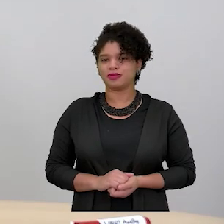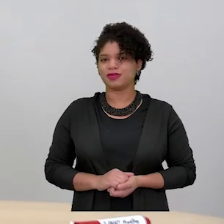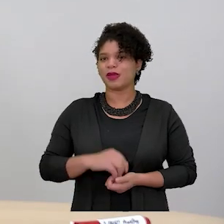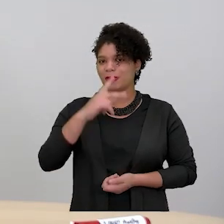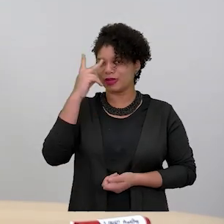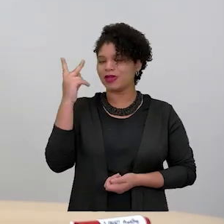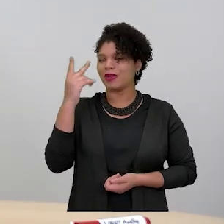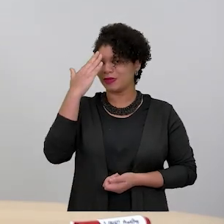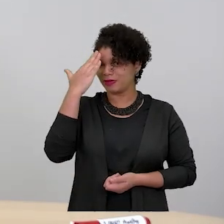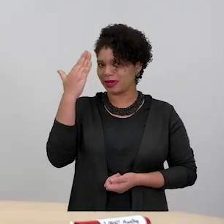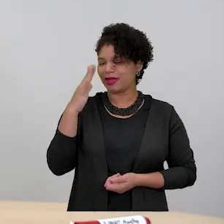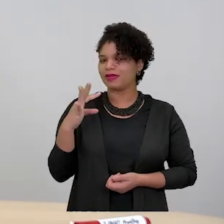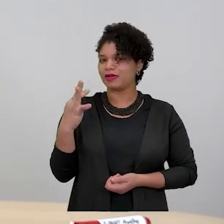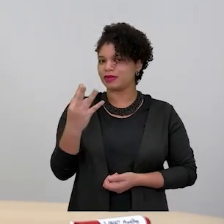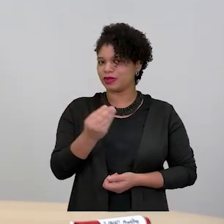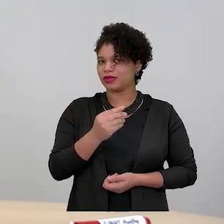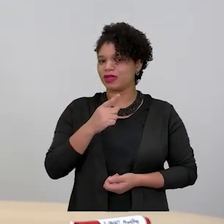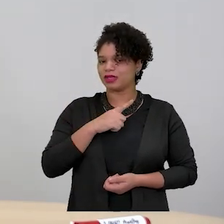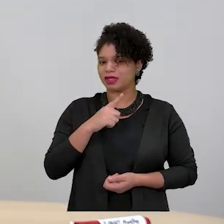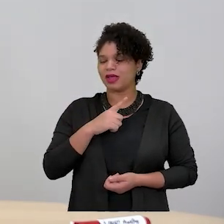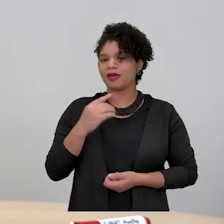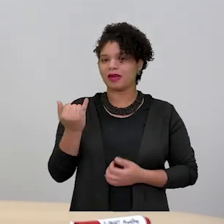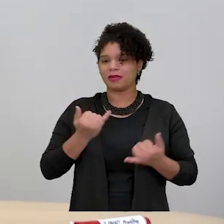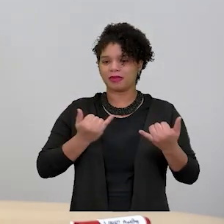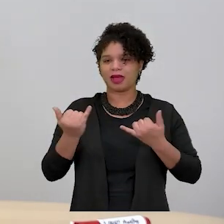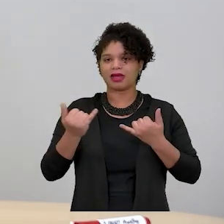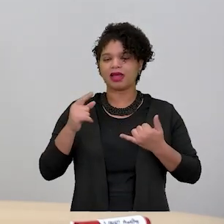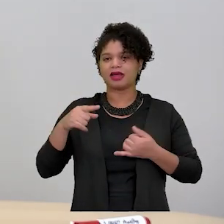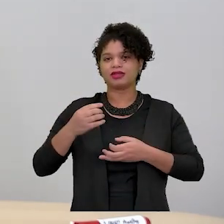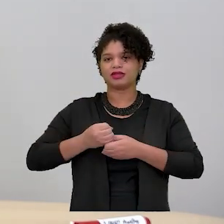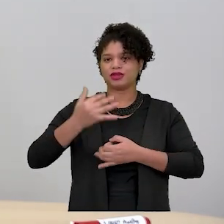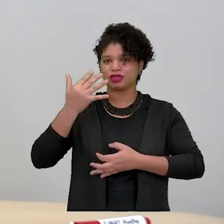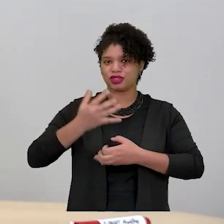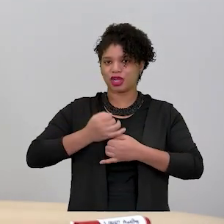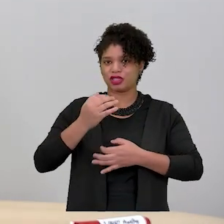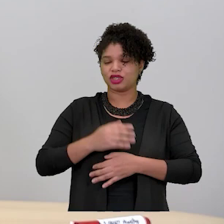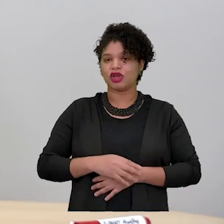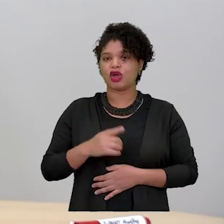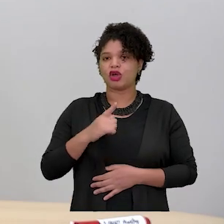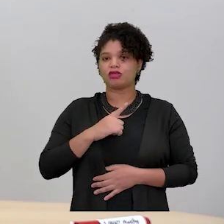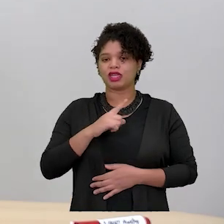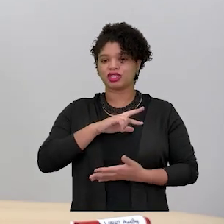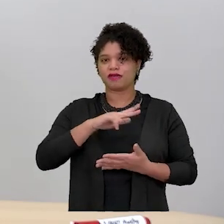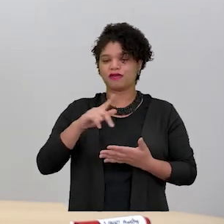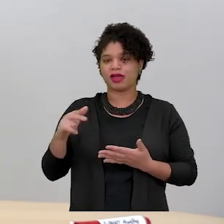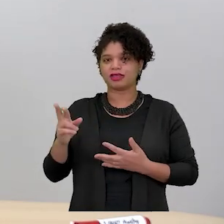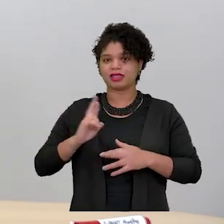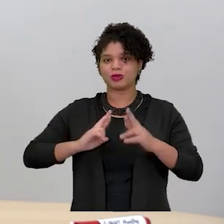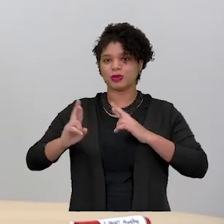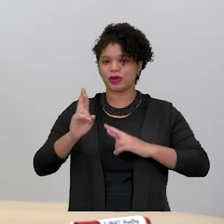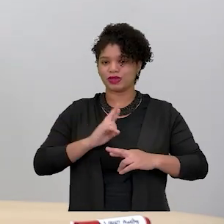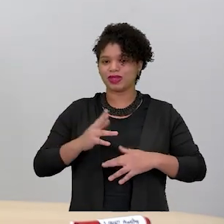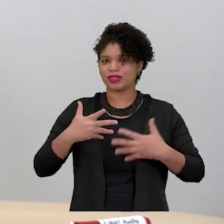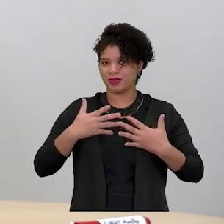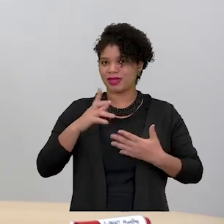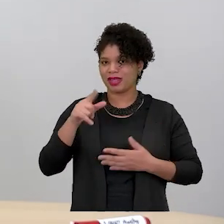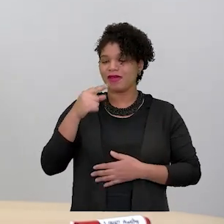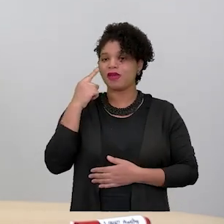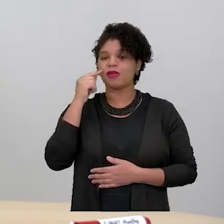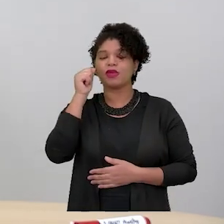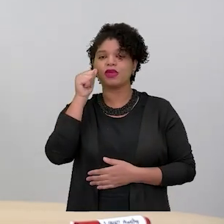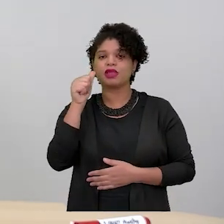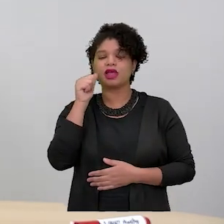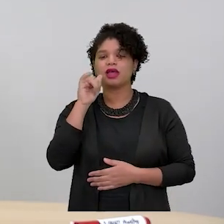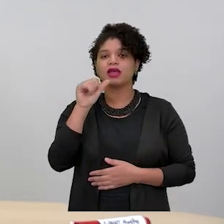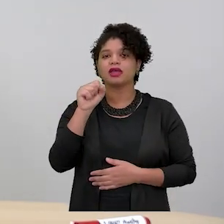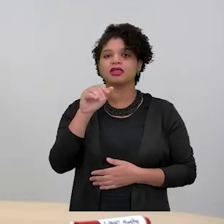Pessoal, muito obrigada, então, pelas contribuições de vocês aqui no chat. E a gente recebeu um monte de resposta legal, né? Então, por exemplo, a Isabelle,